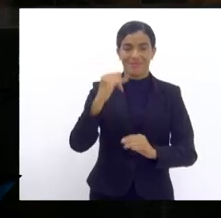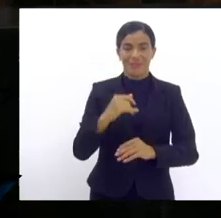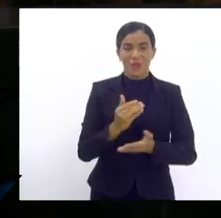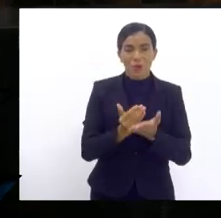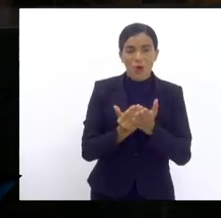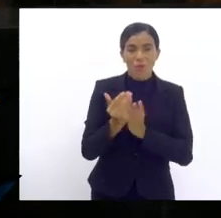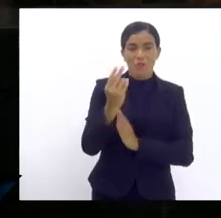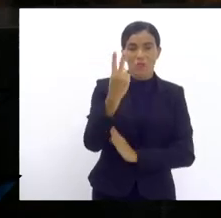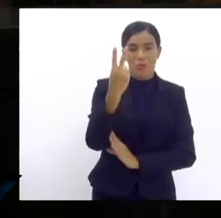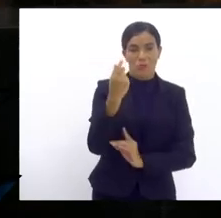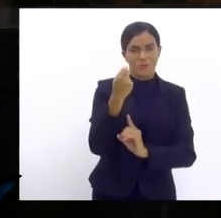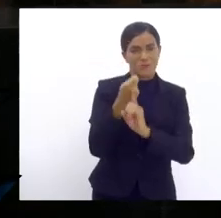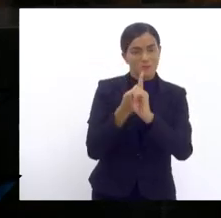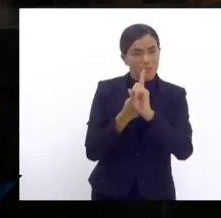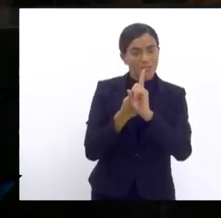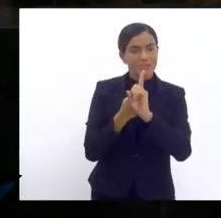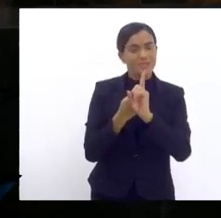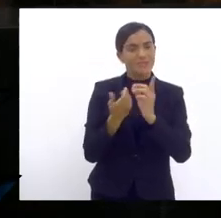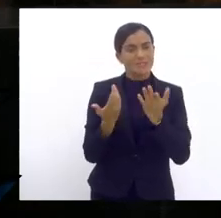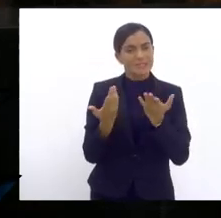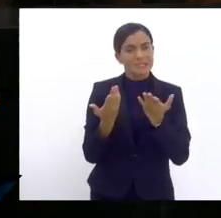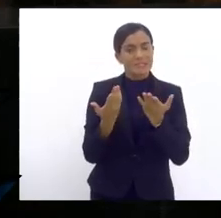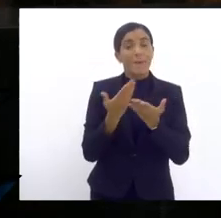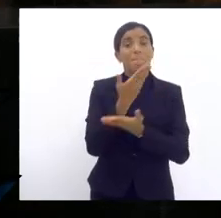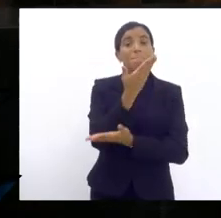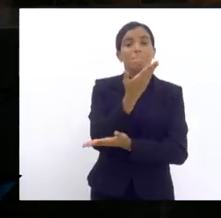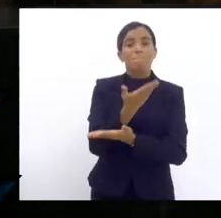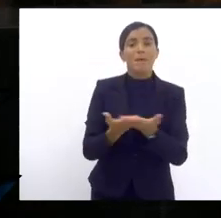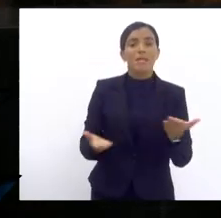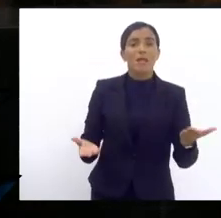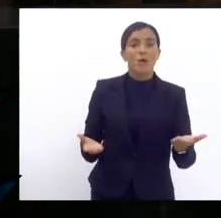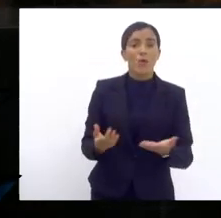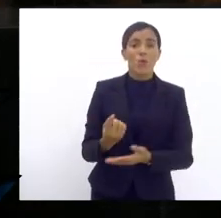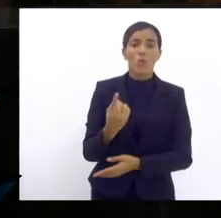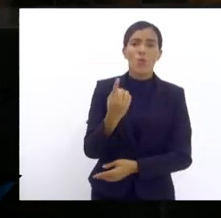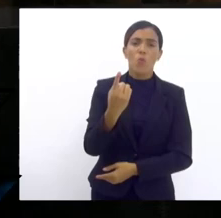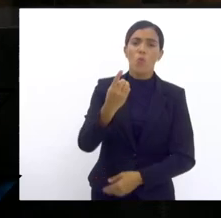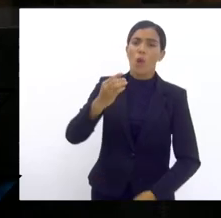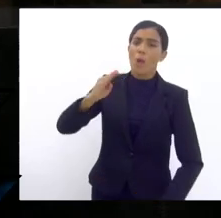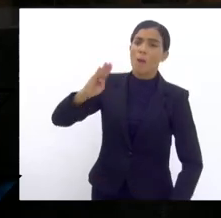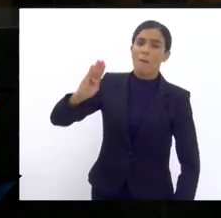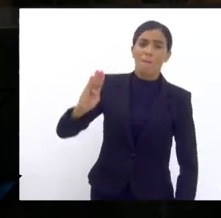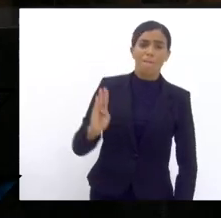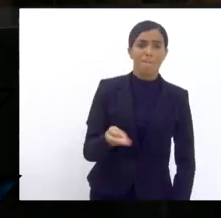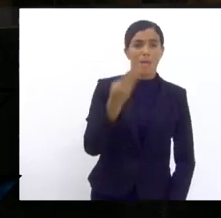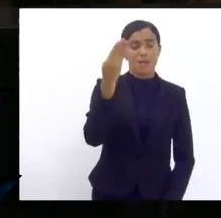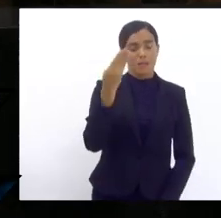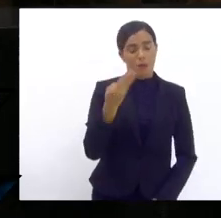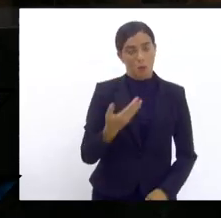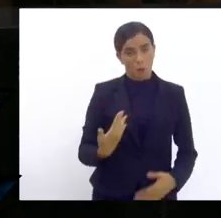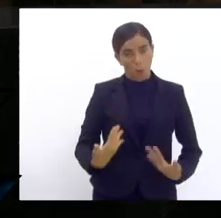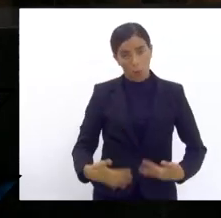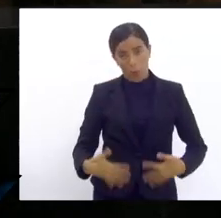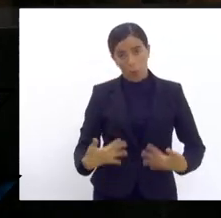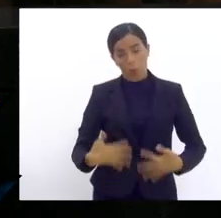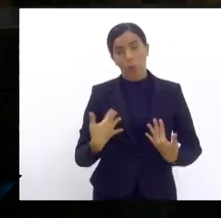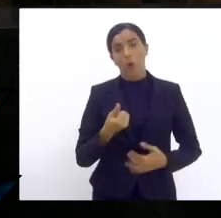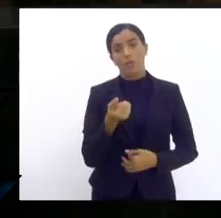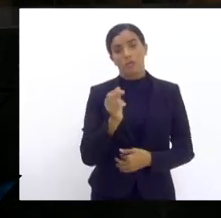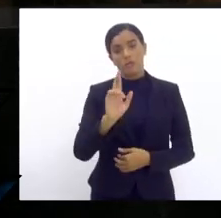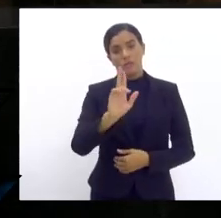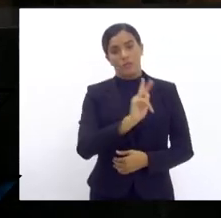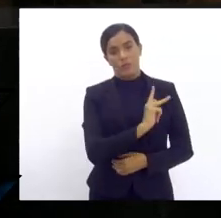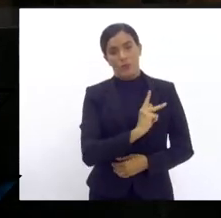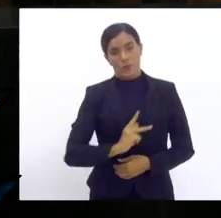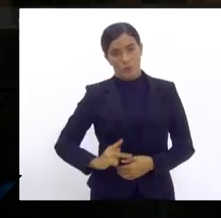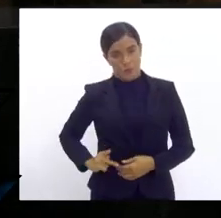dois meses perdemos um bilhão de reais isso é o presidente